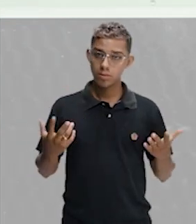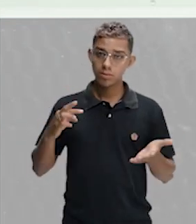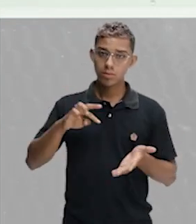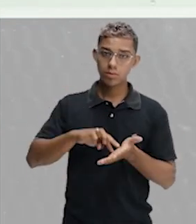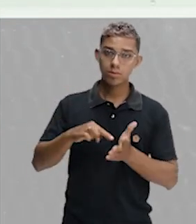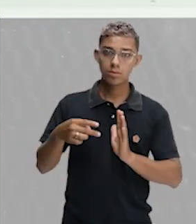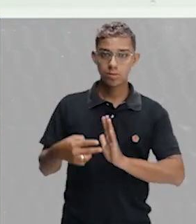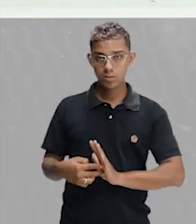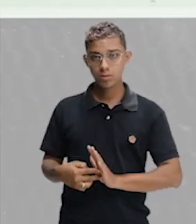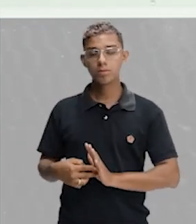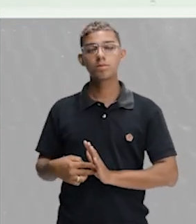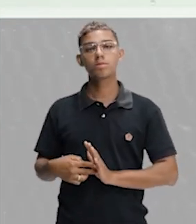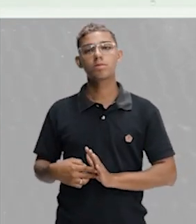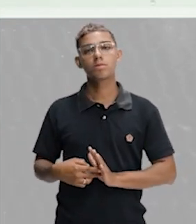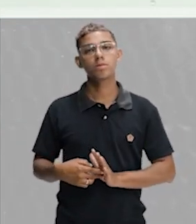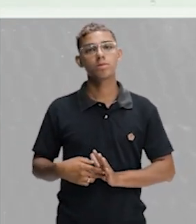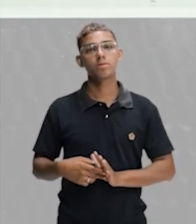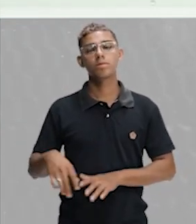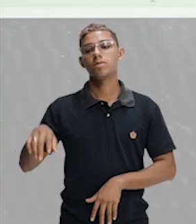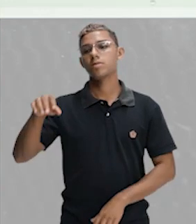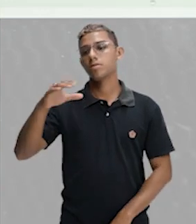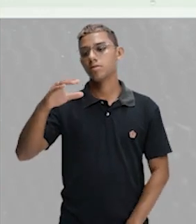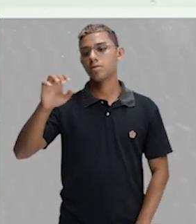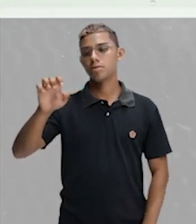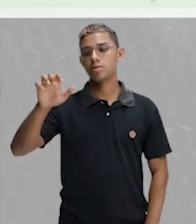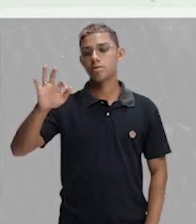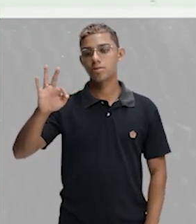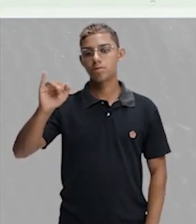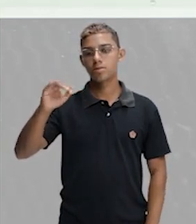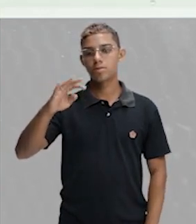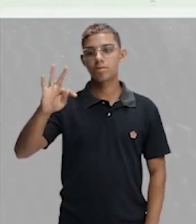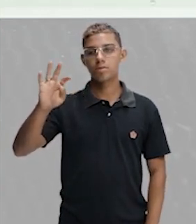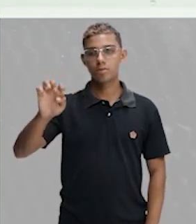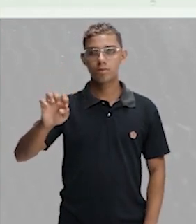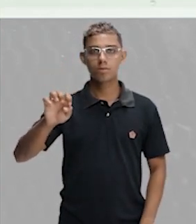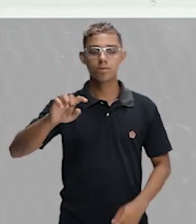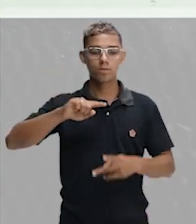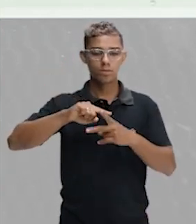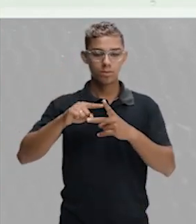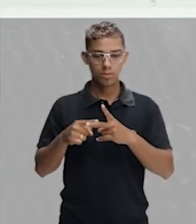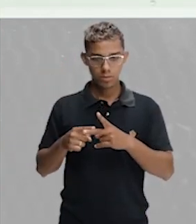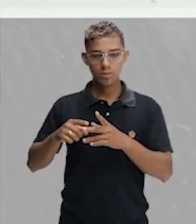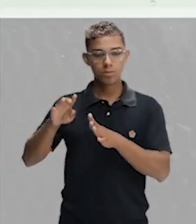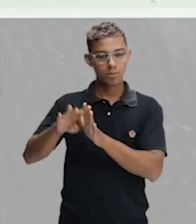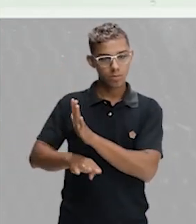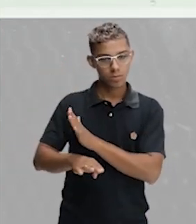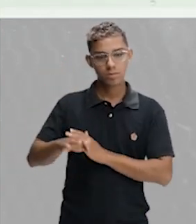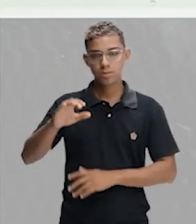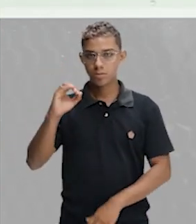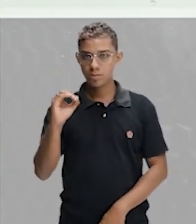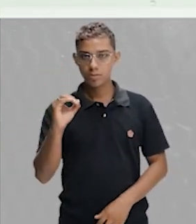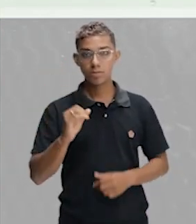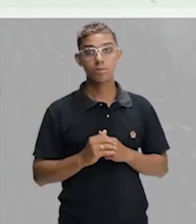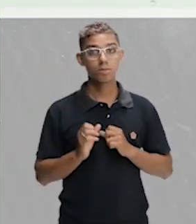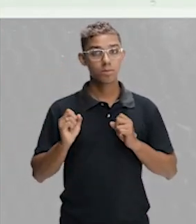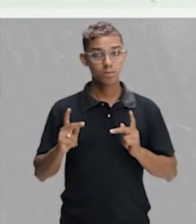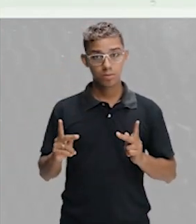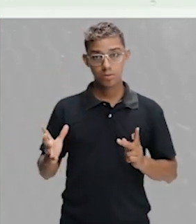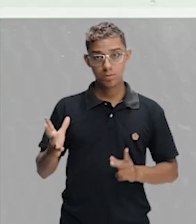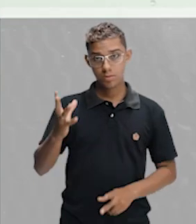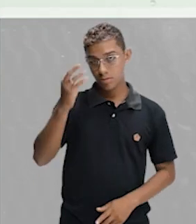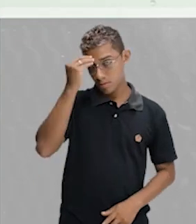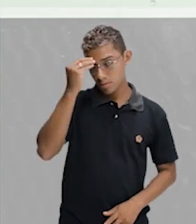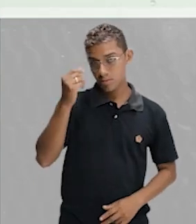meu coeficiente angular também vai ser menor do que zero beleza turminha então conceito de